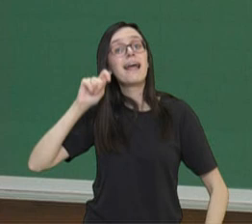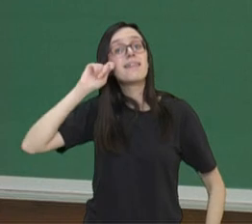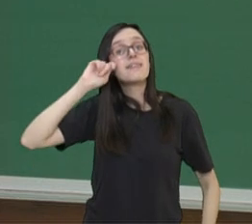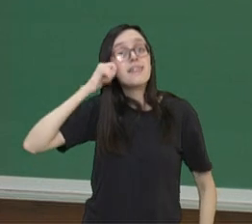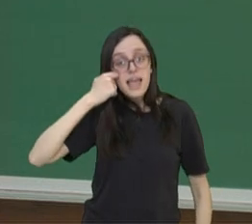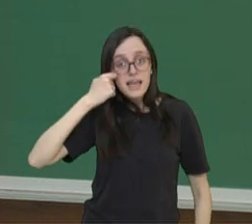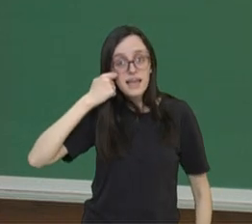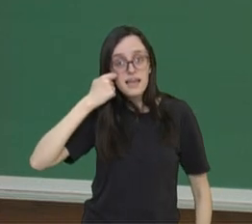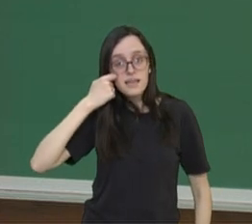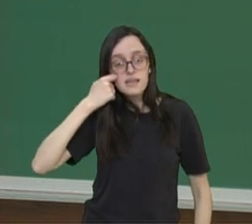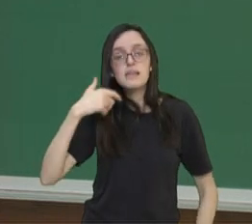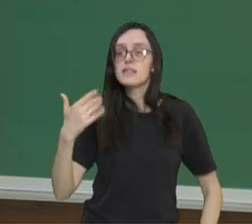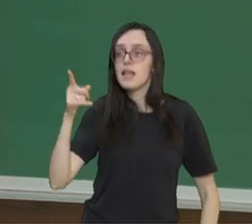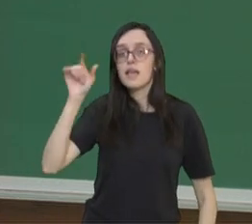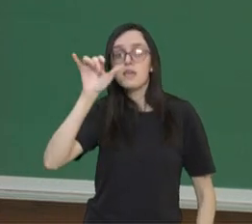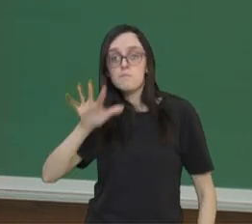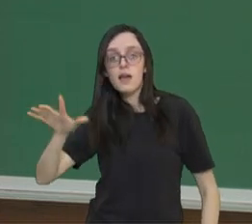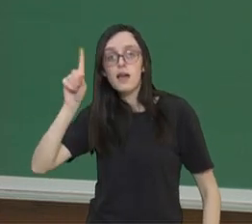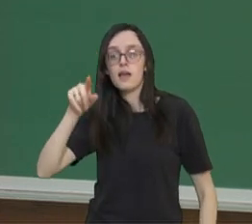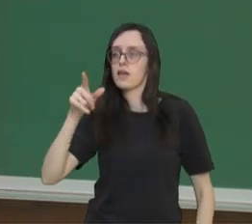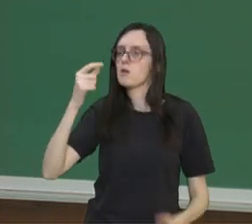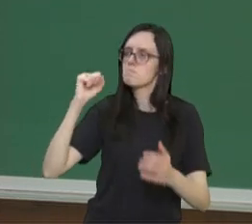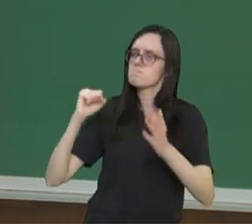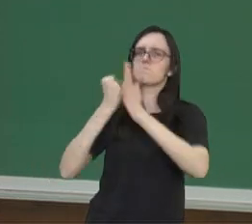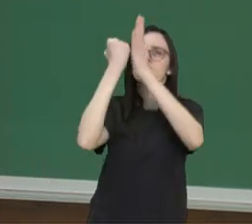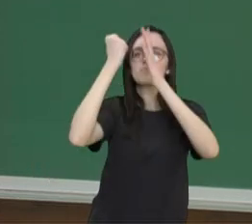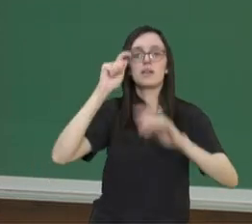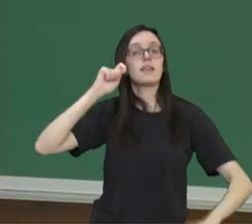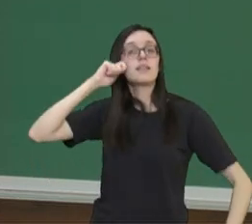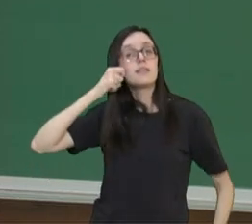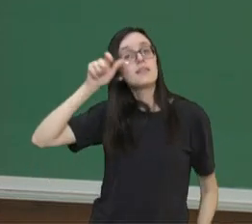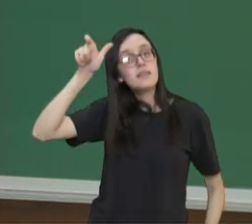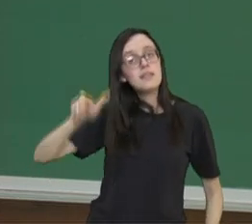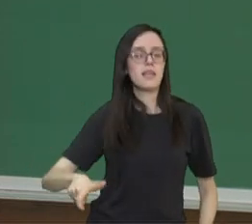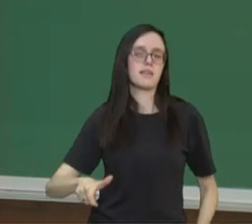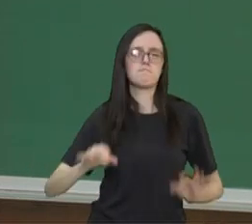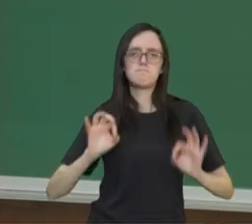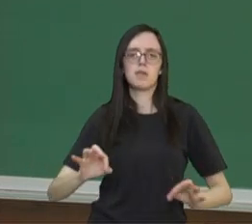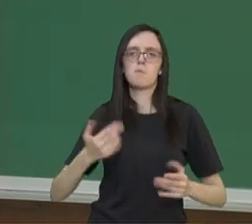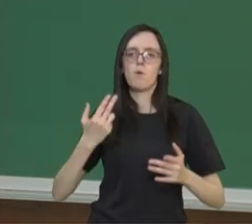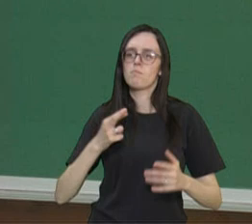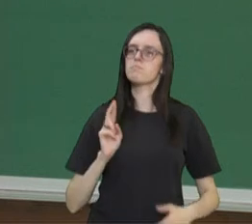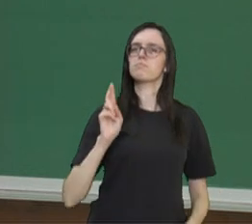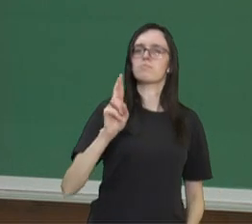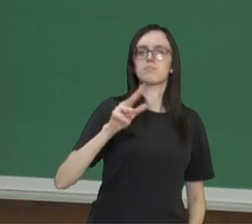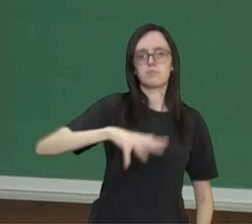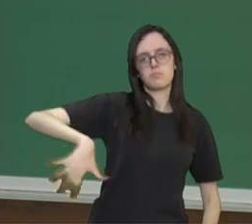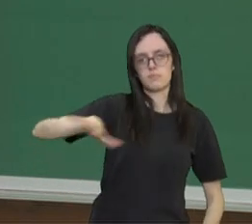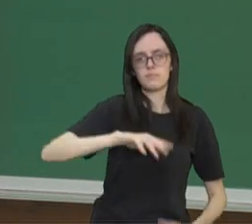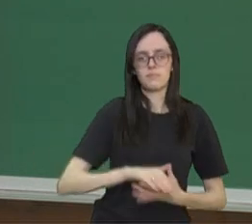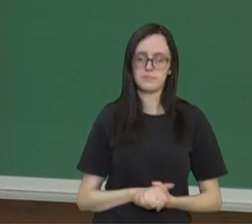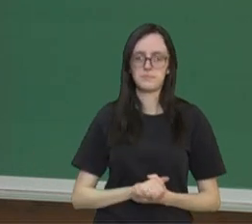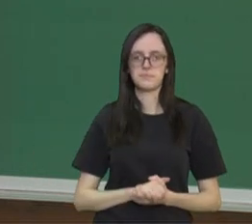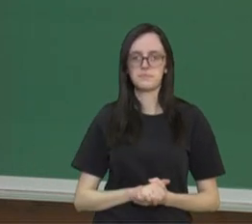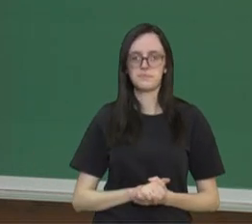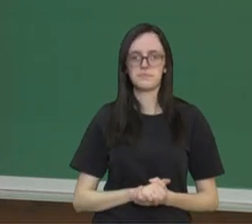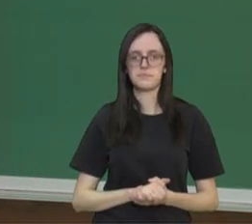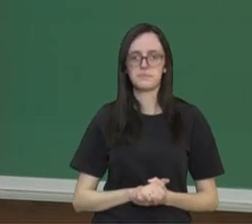negra. Então é uma imagem negra, essa valorização do mestiço mesmo. O Brasil tem uma padroeira